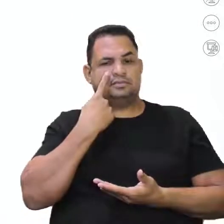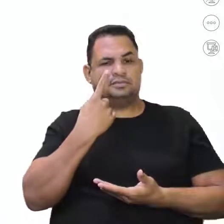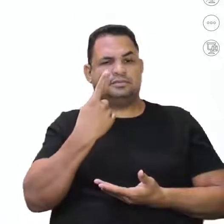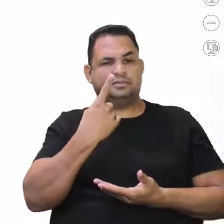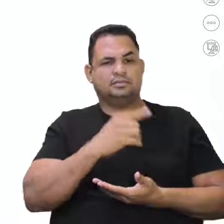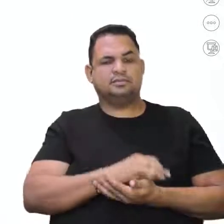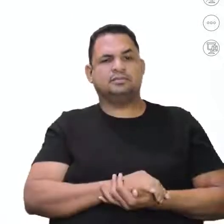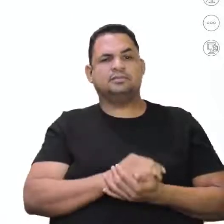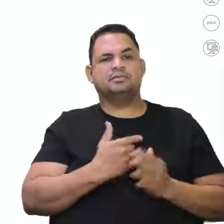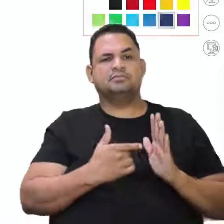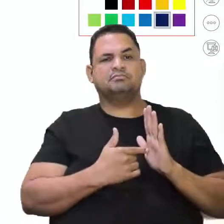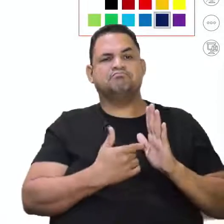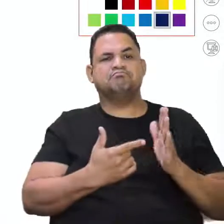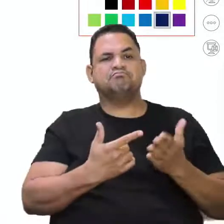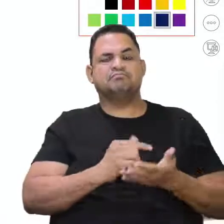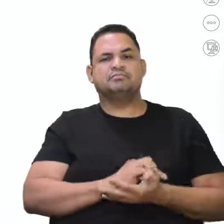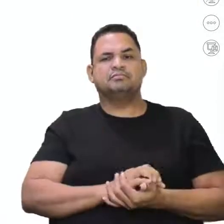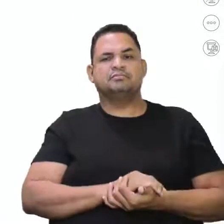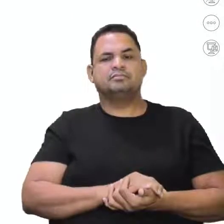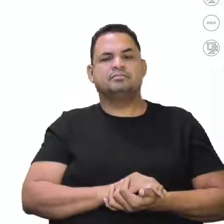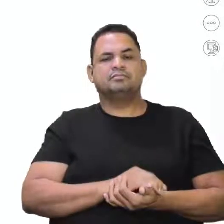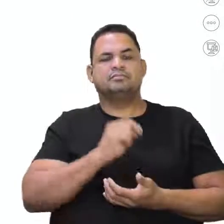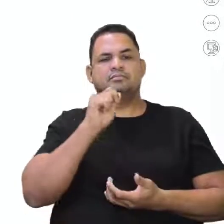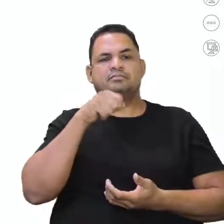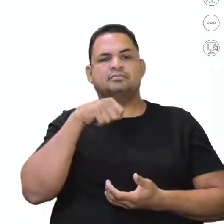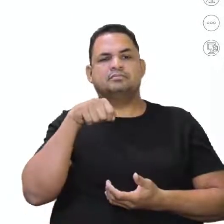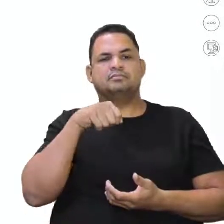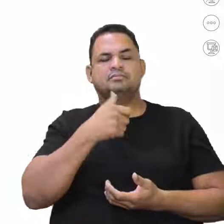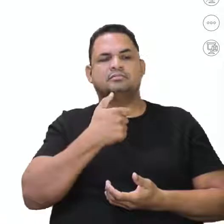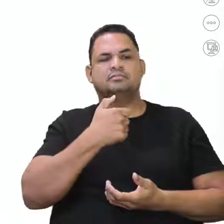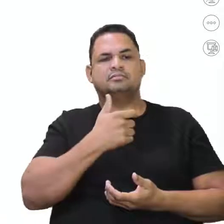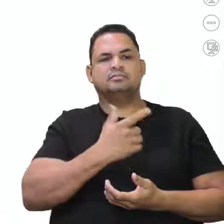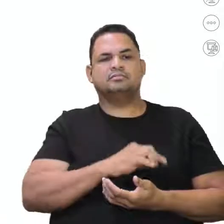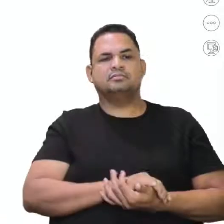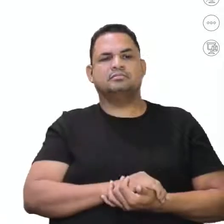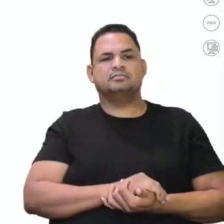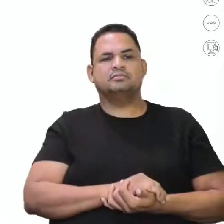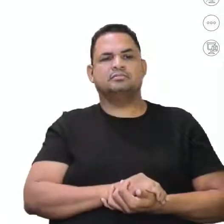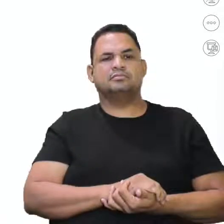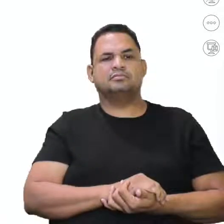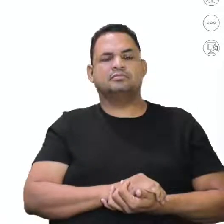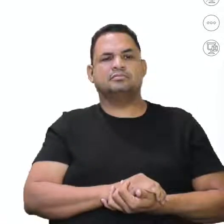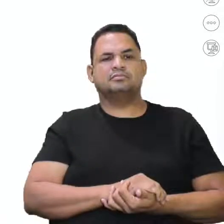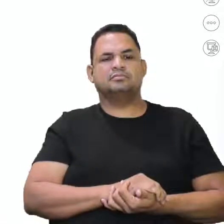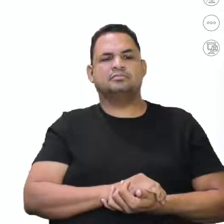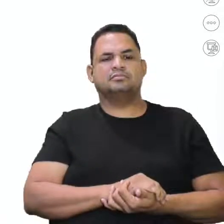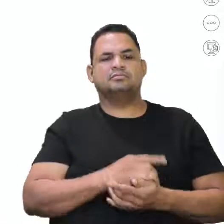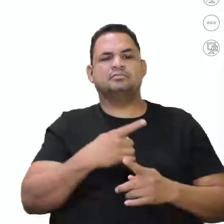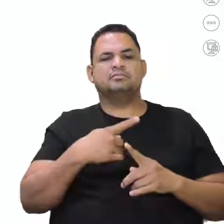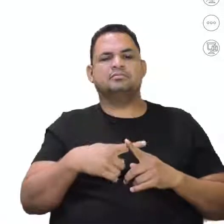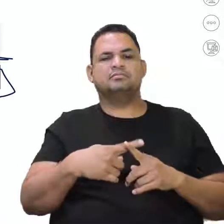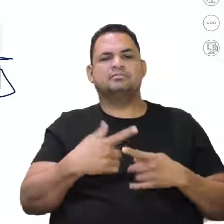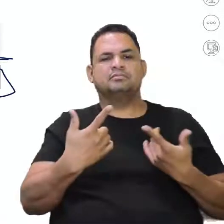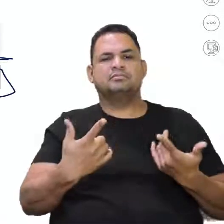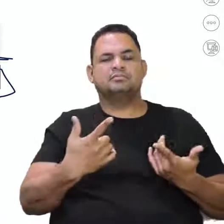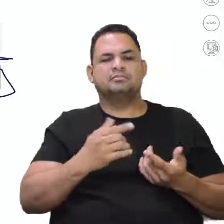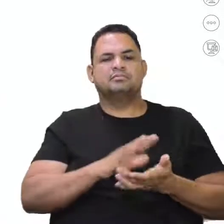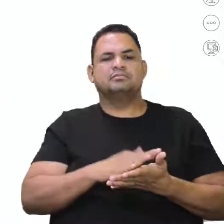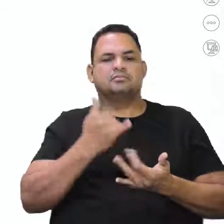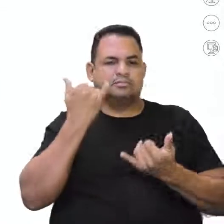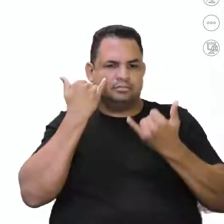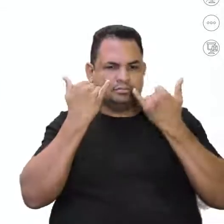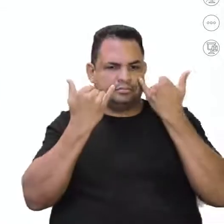eu apontando aqui, mas tudo bem. Olha aí, ó, canetinha. Tá justamente aqui, ó, a minha informação. Por que eu iria nessa